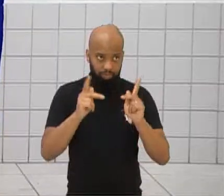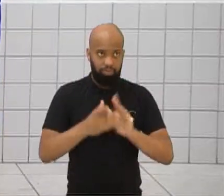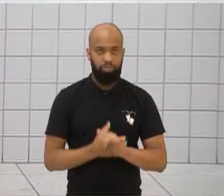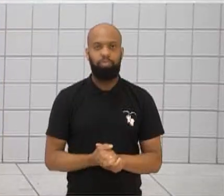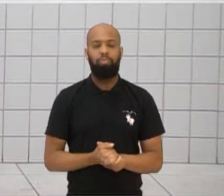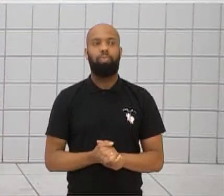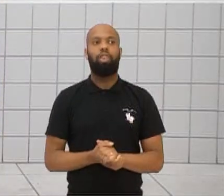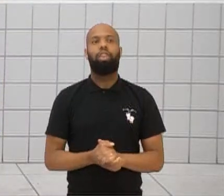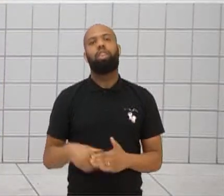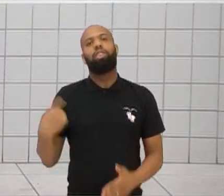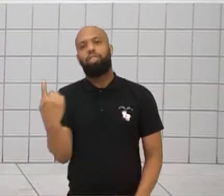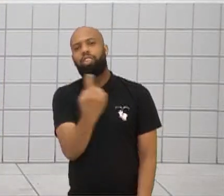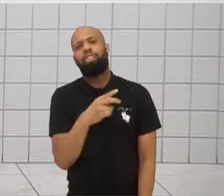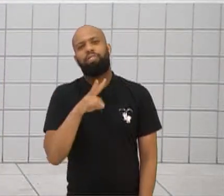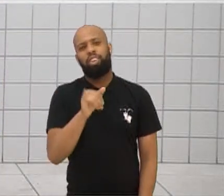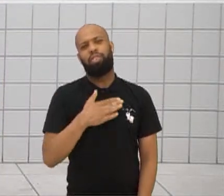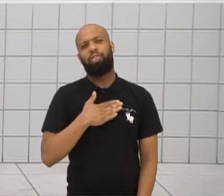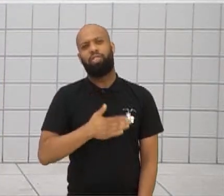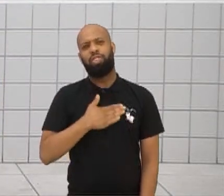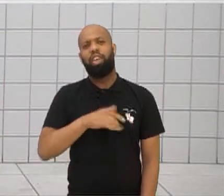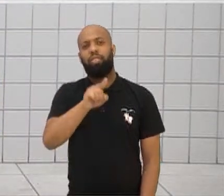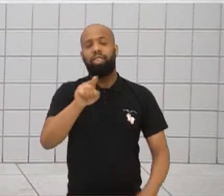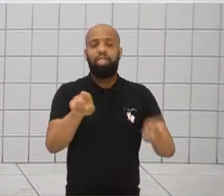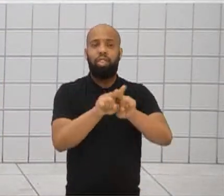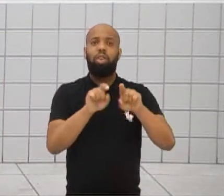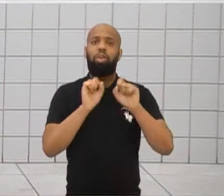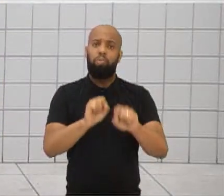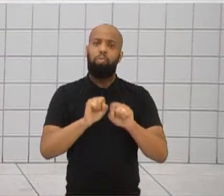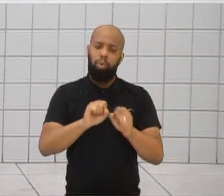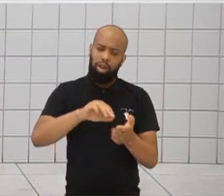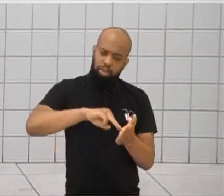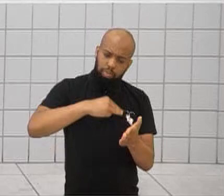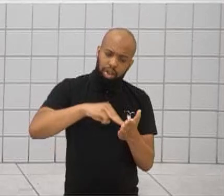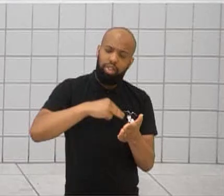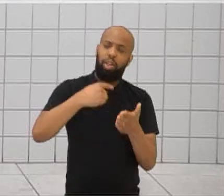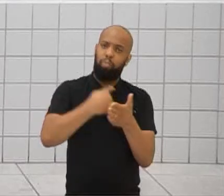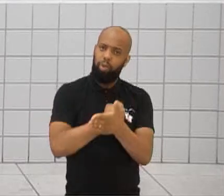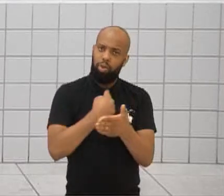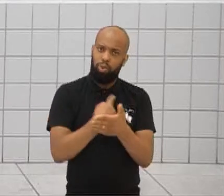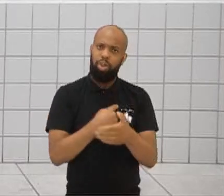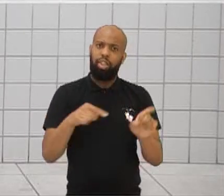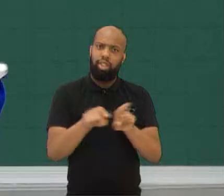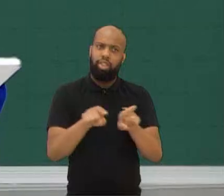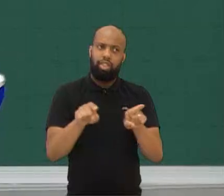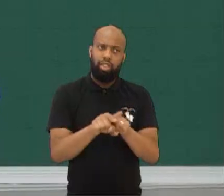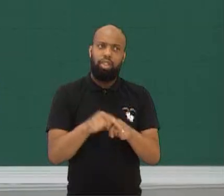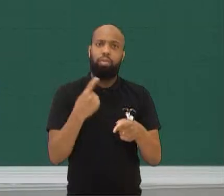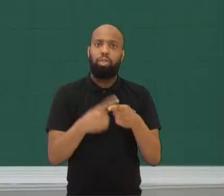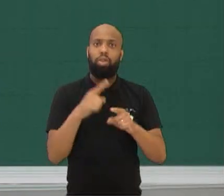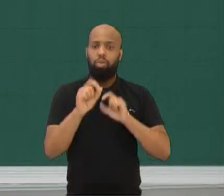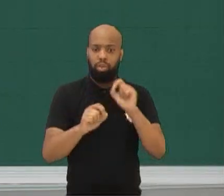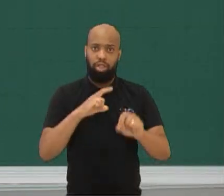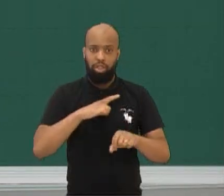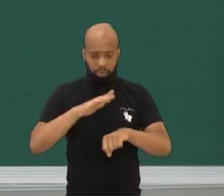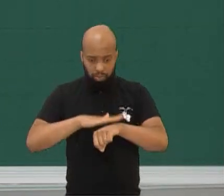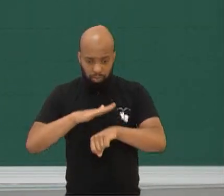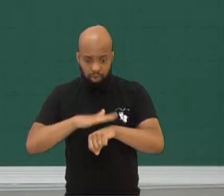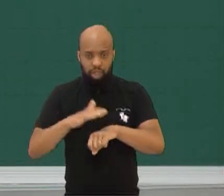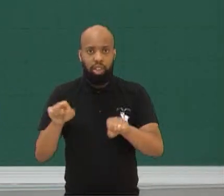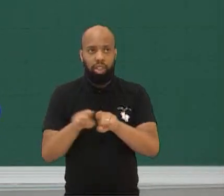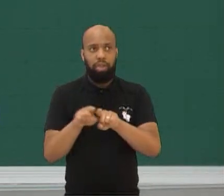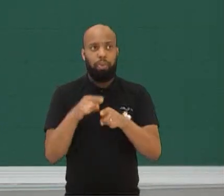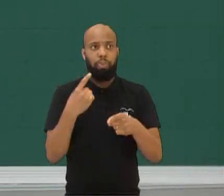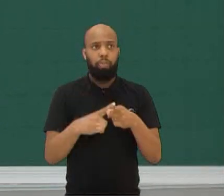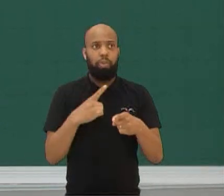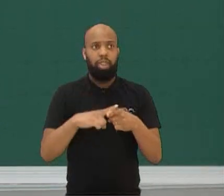Isso, a gente vai gostar bastante que vocês também mandem as perguntas, para que a gente possa responder um momento também, né? A gente fica um